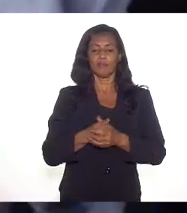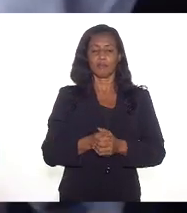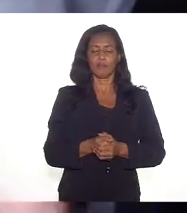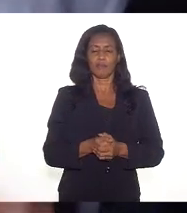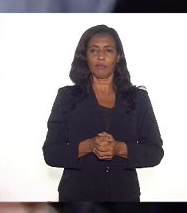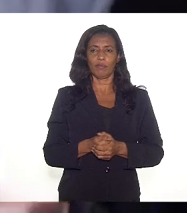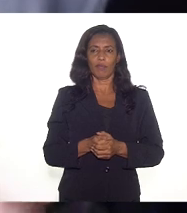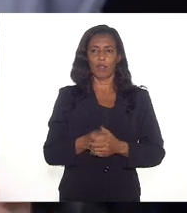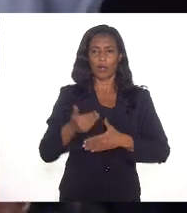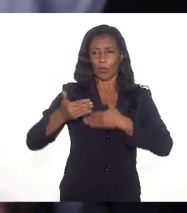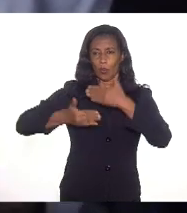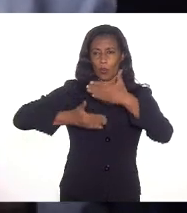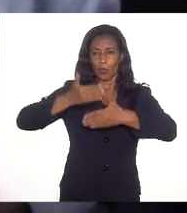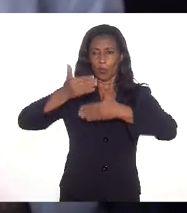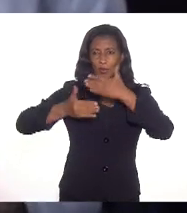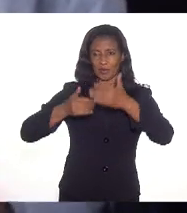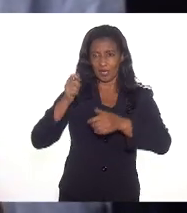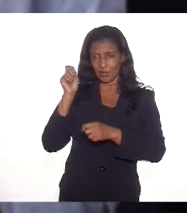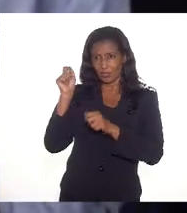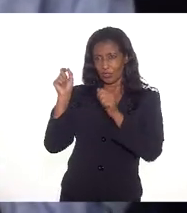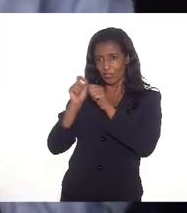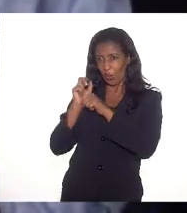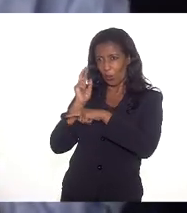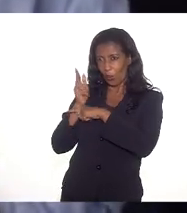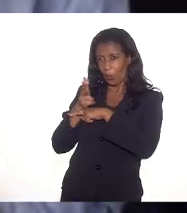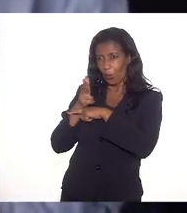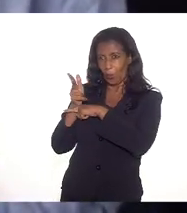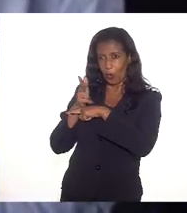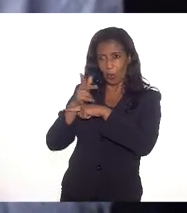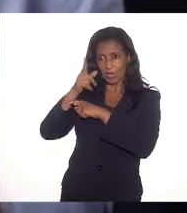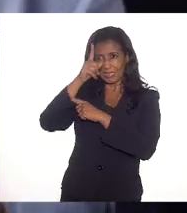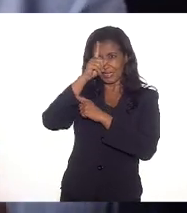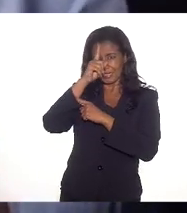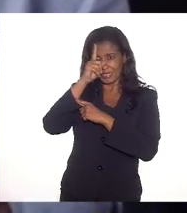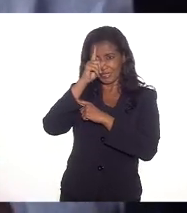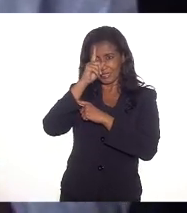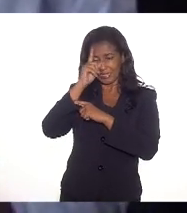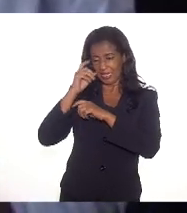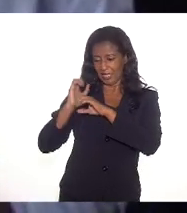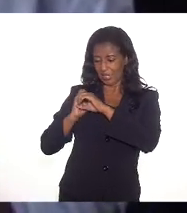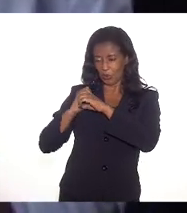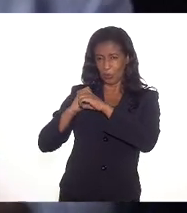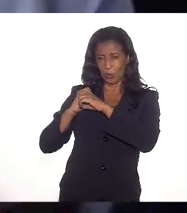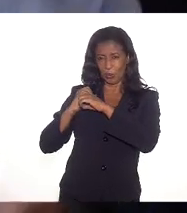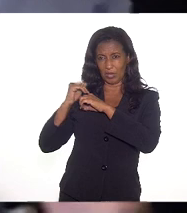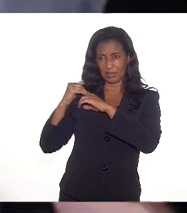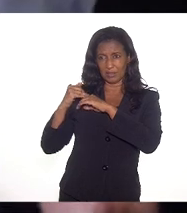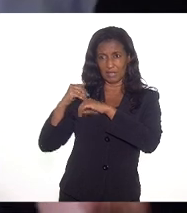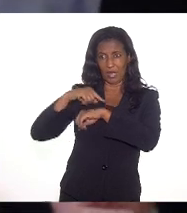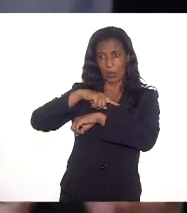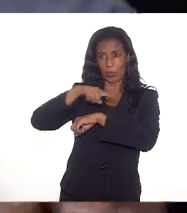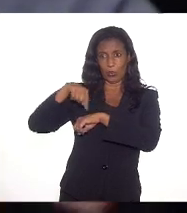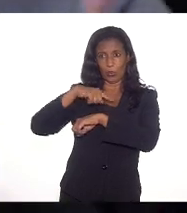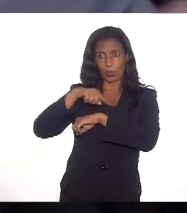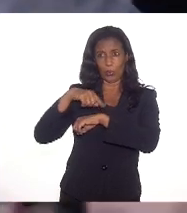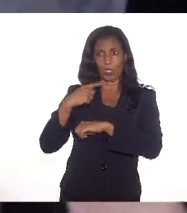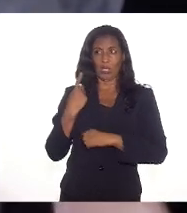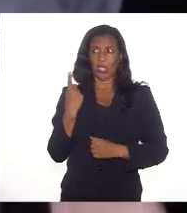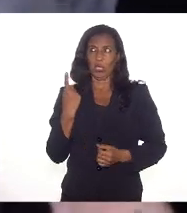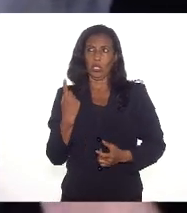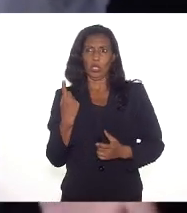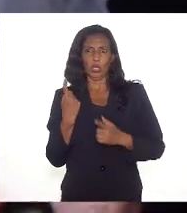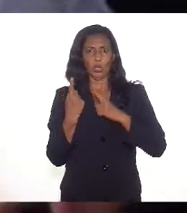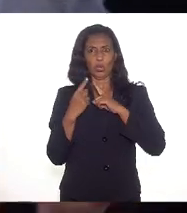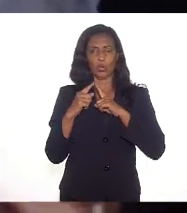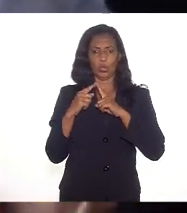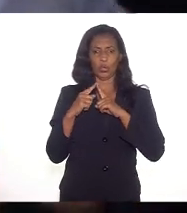O processo de fazer filmagens diárias, descarregar uma câmera em um servidor ou na nuvem ou